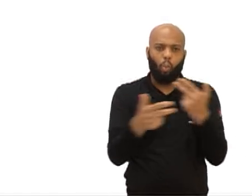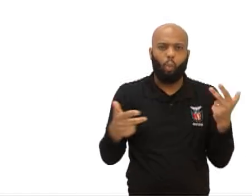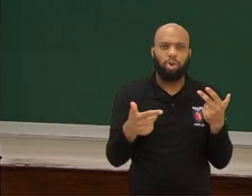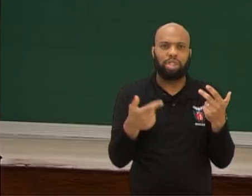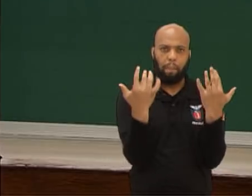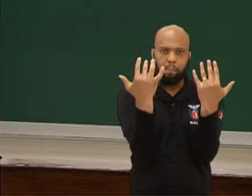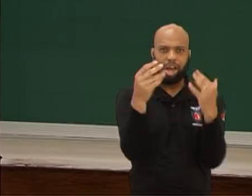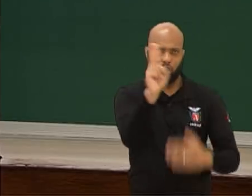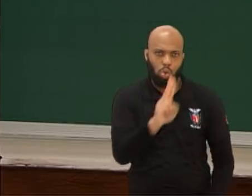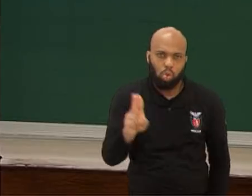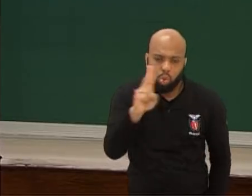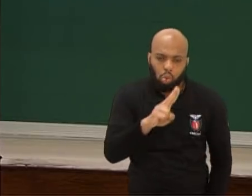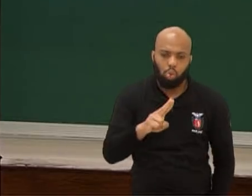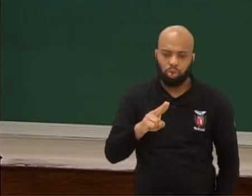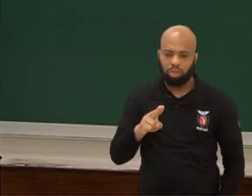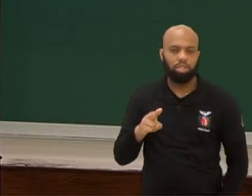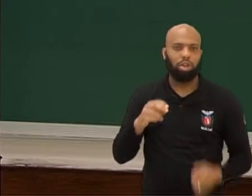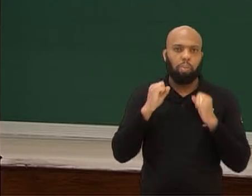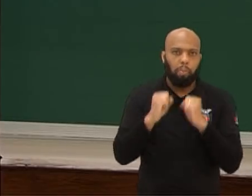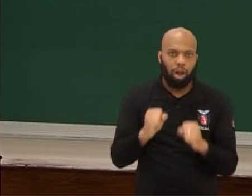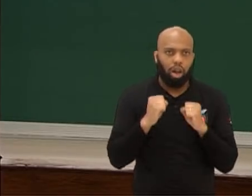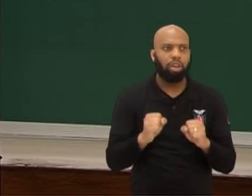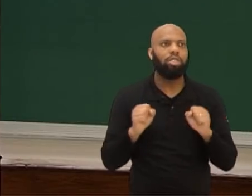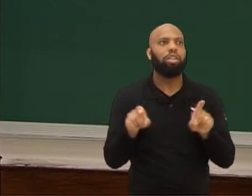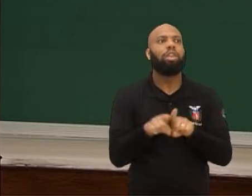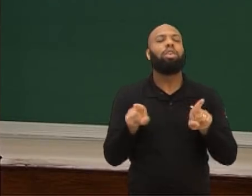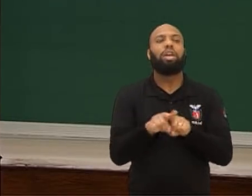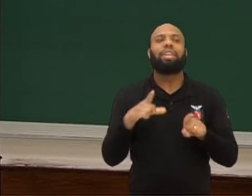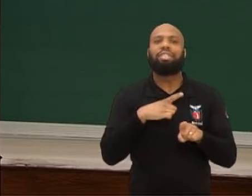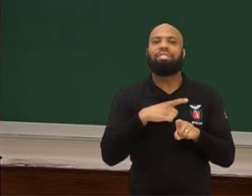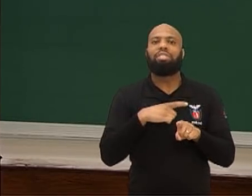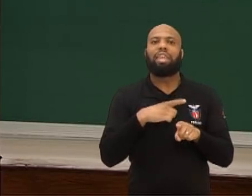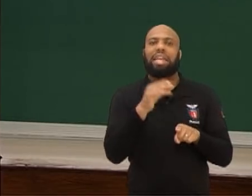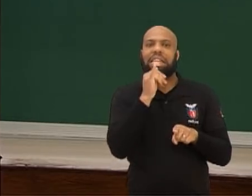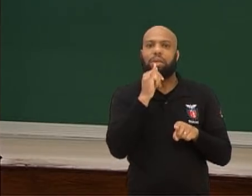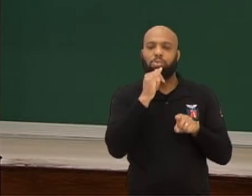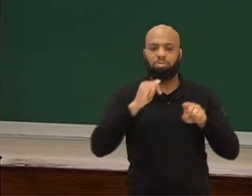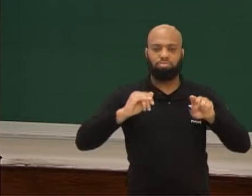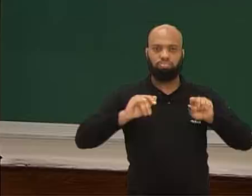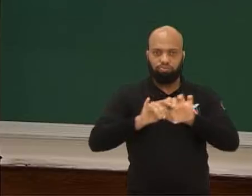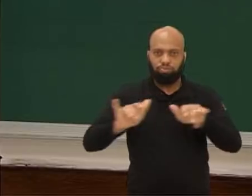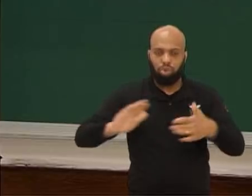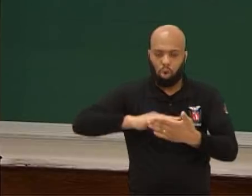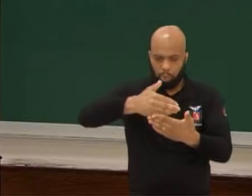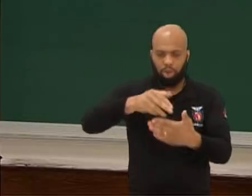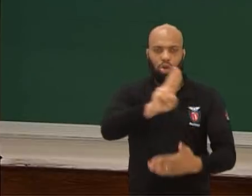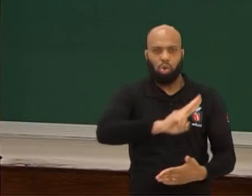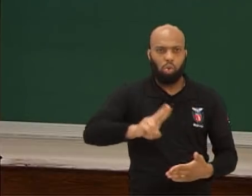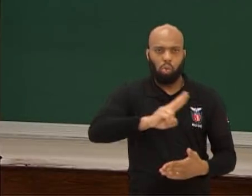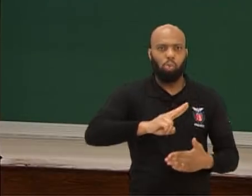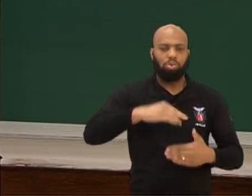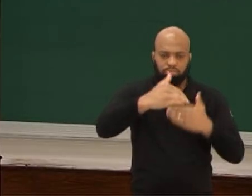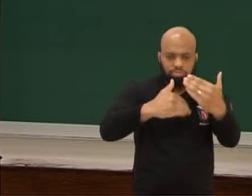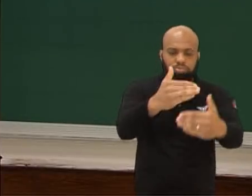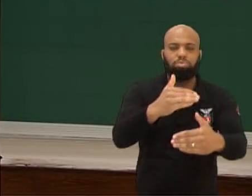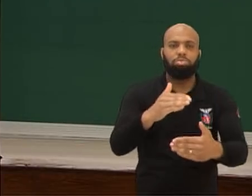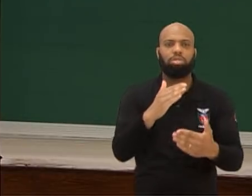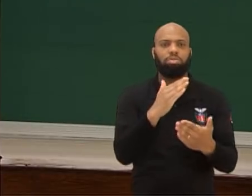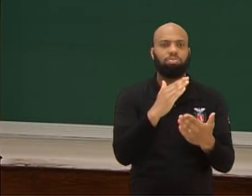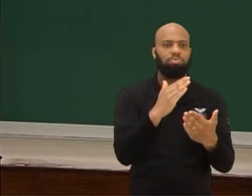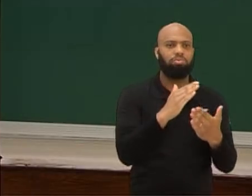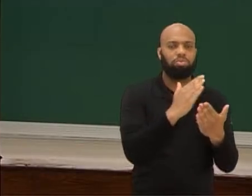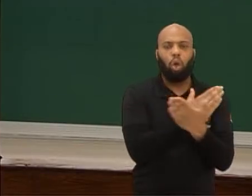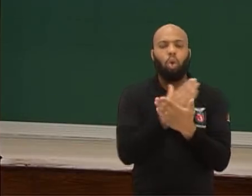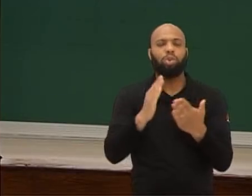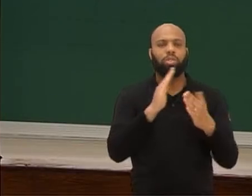ser colocados os sons. Eles podem estar em arquivos no computador e serem colocados aos poucos em cada momento